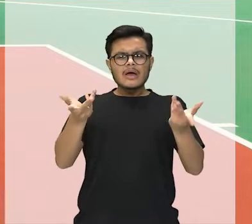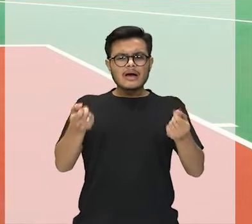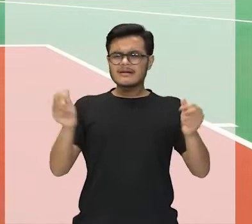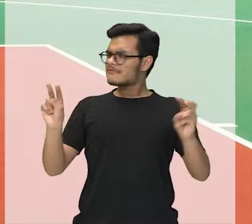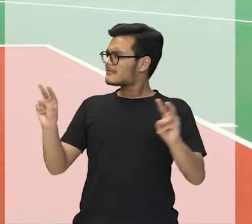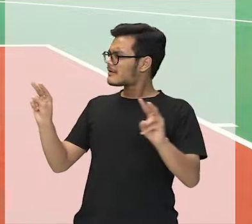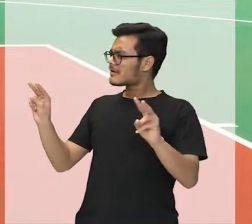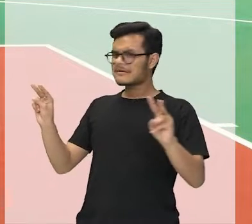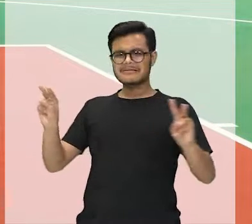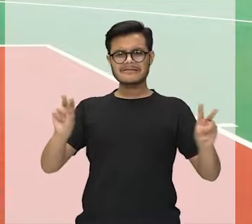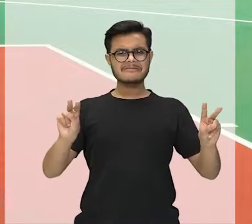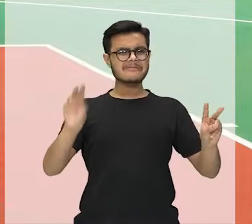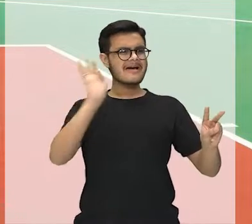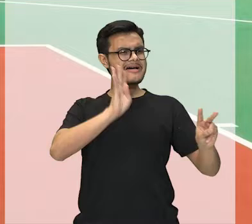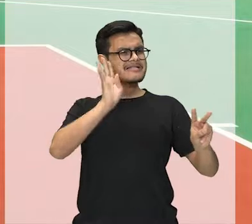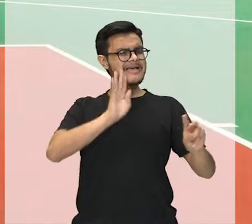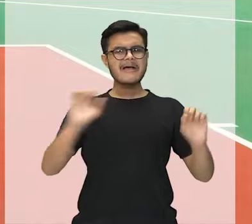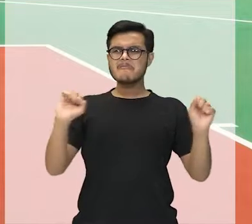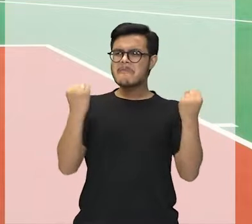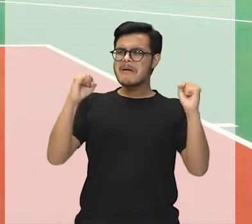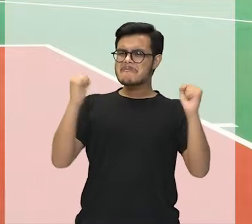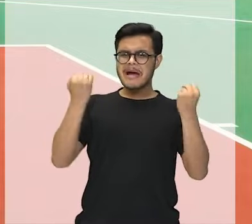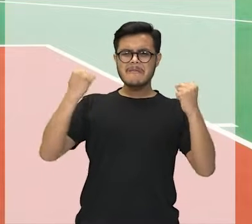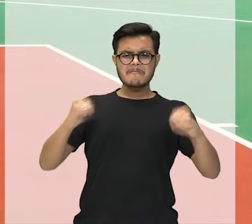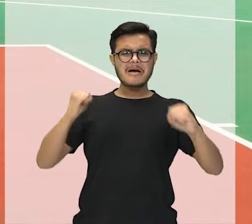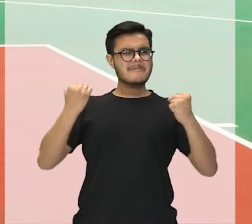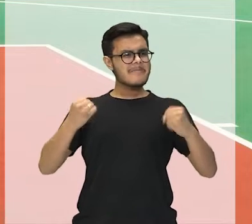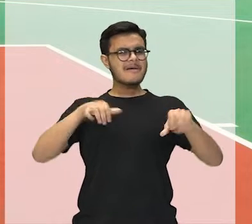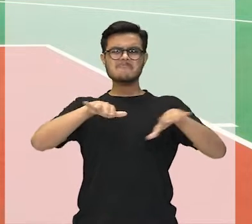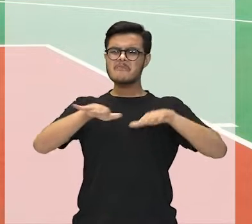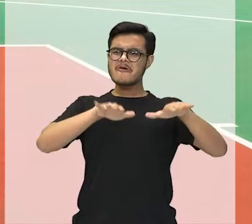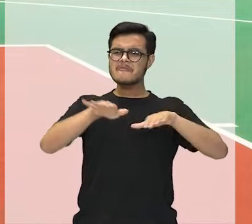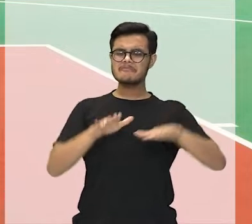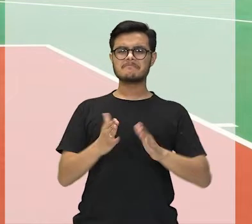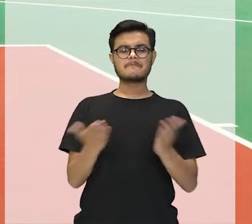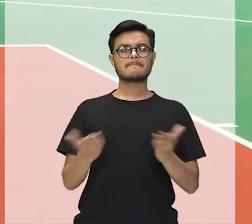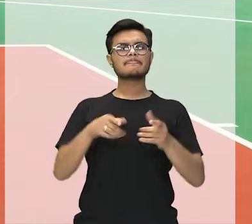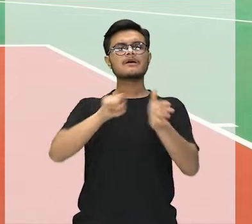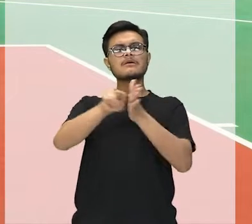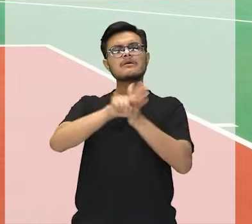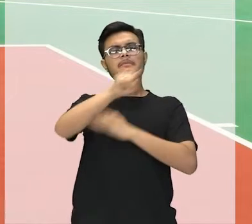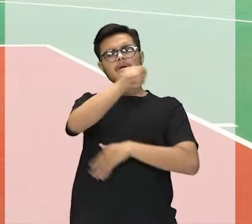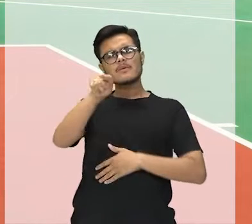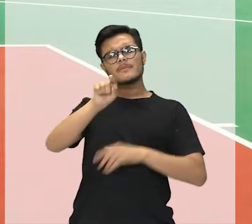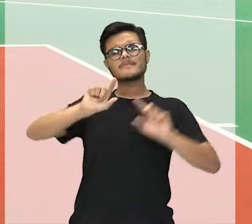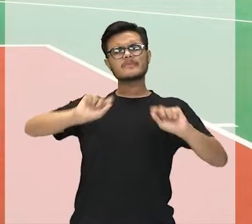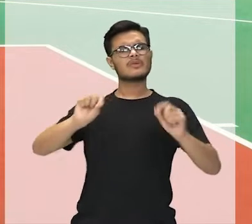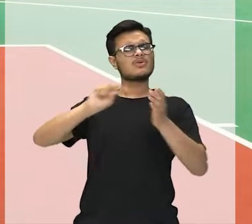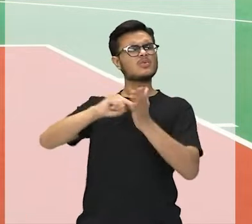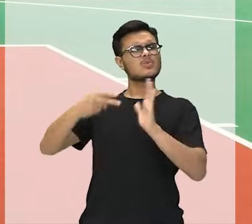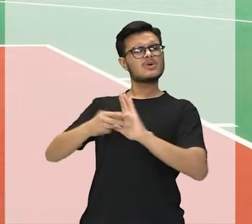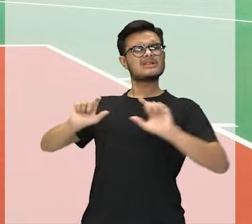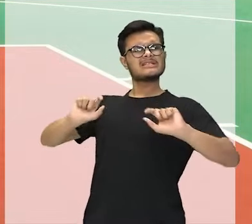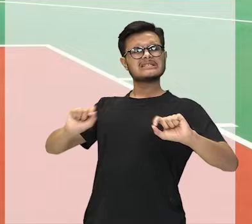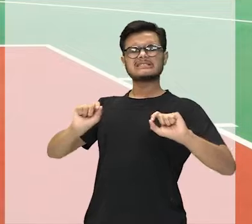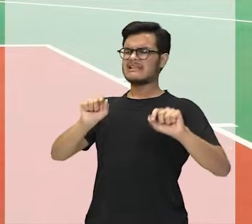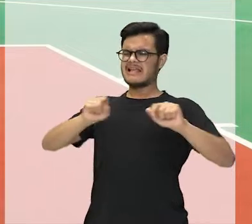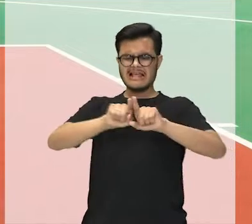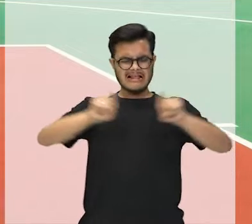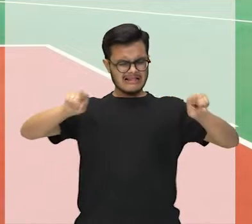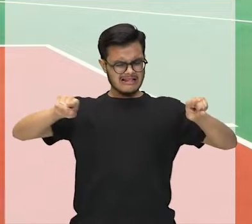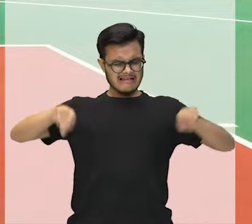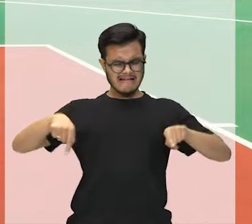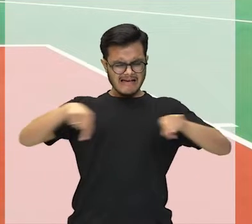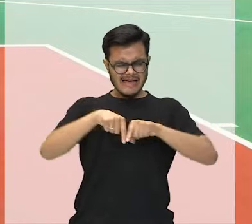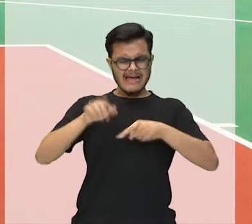maravilhosa, né? Boa para a prática de atividades físicas. Mas aí eu pergunto a vocês, o que será que tem a ver